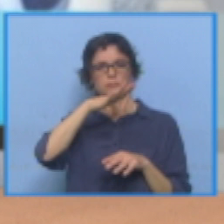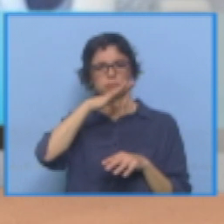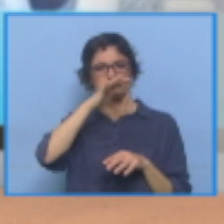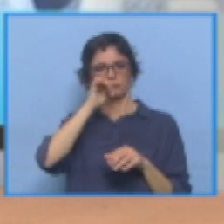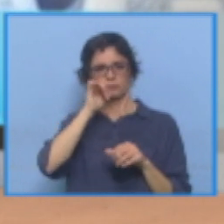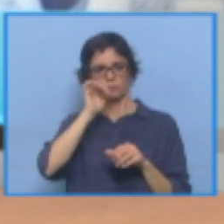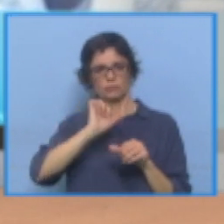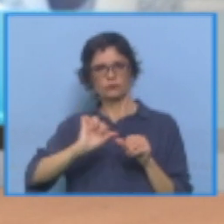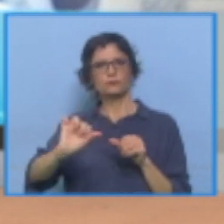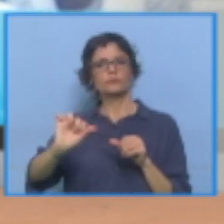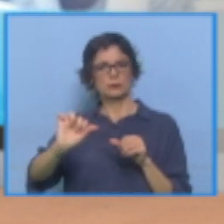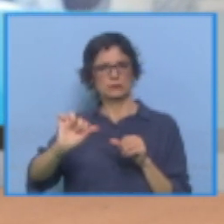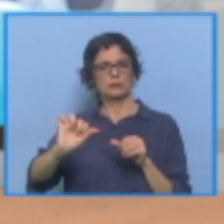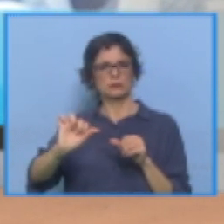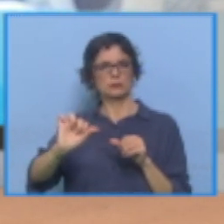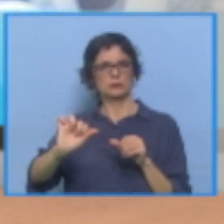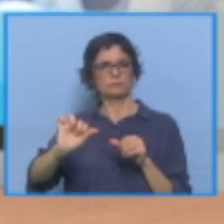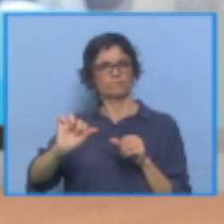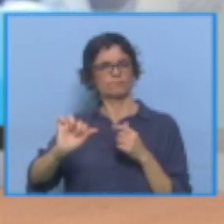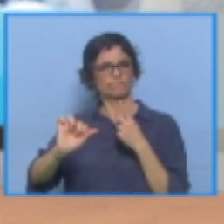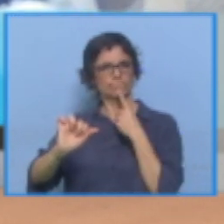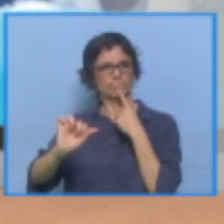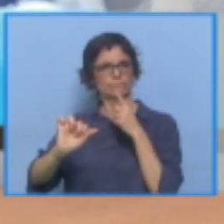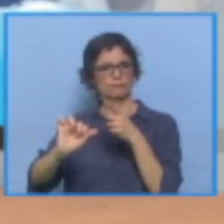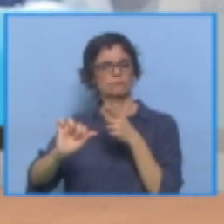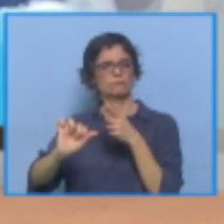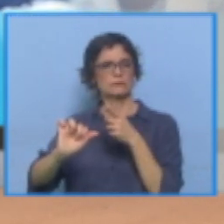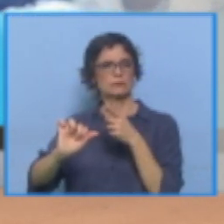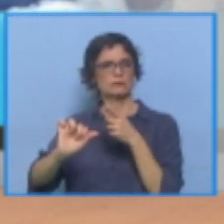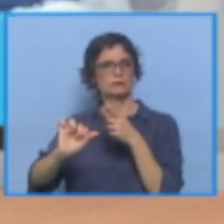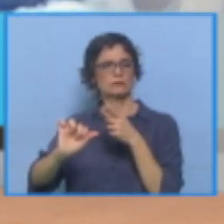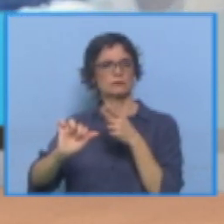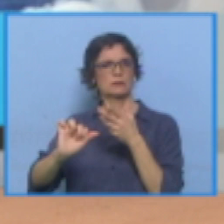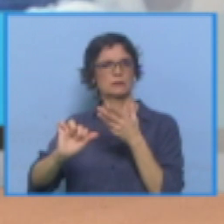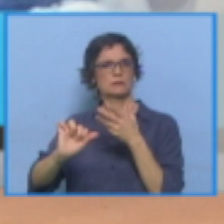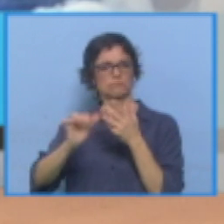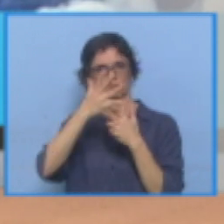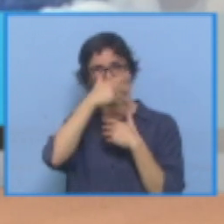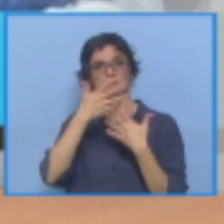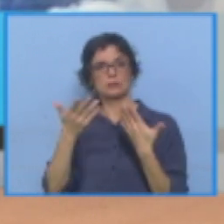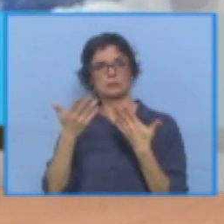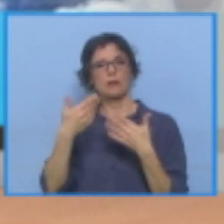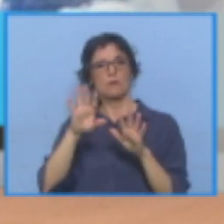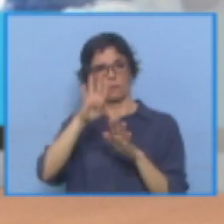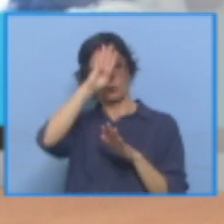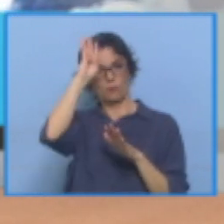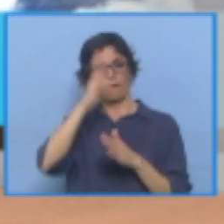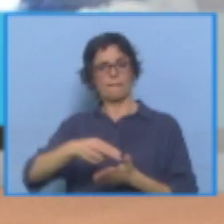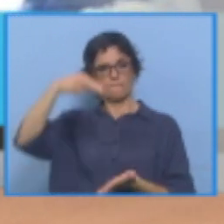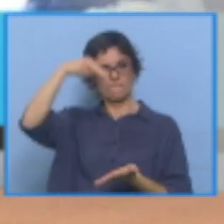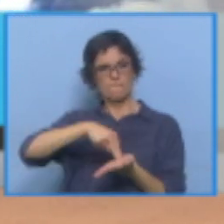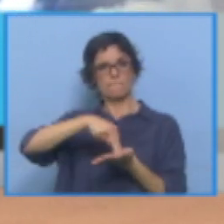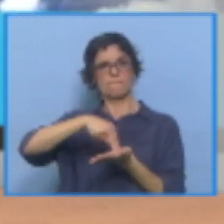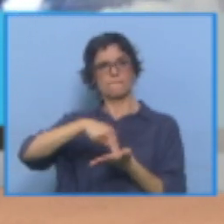muito de perceber que é um momento de pedir perdão, mas muita determinação da parte do Papa e dos seus colaboradores mais